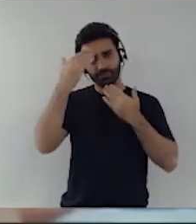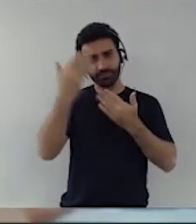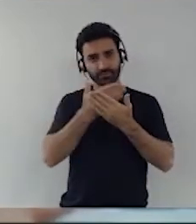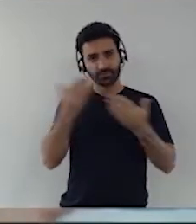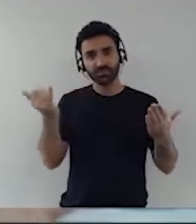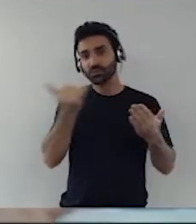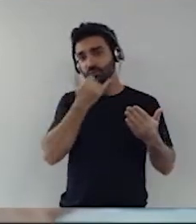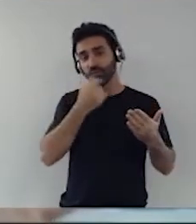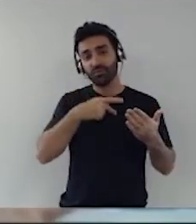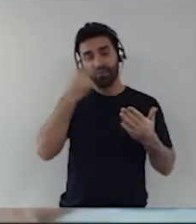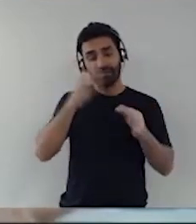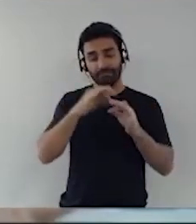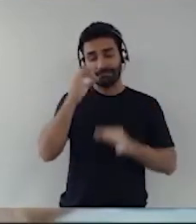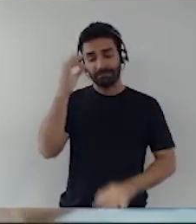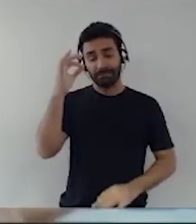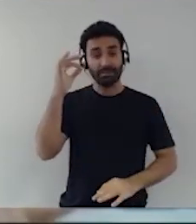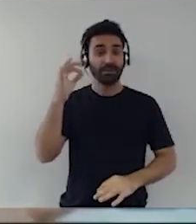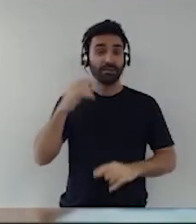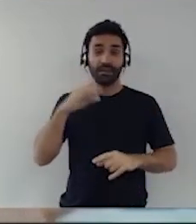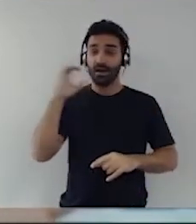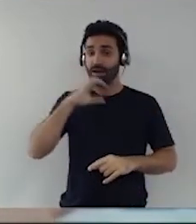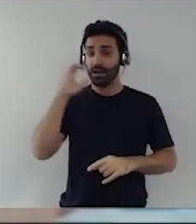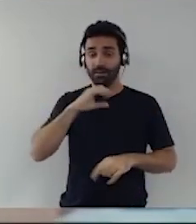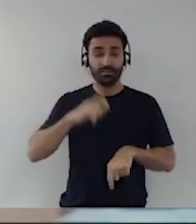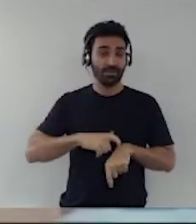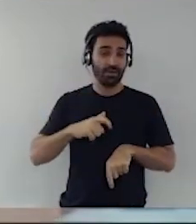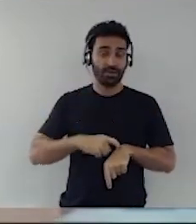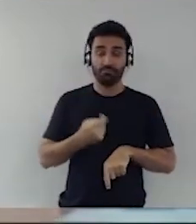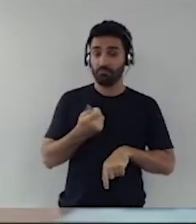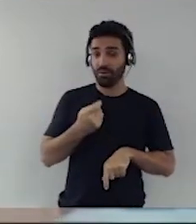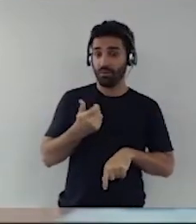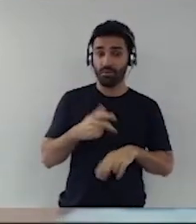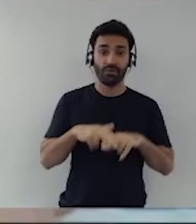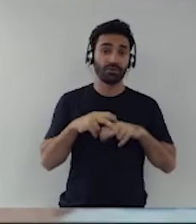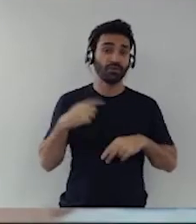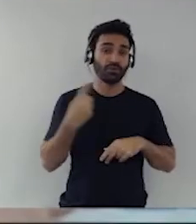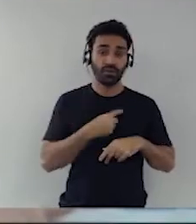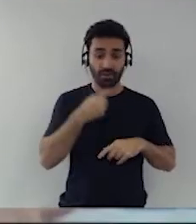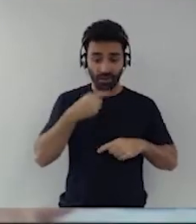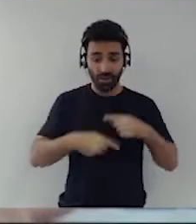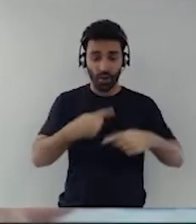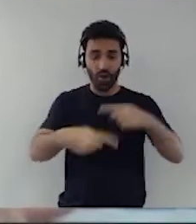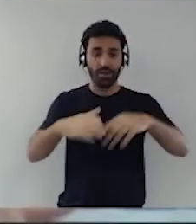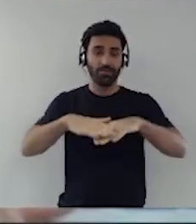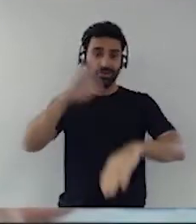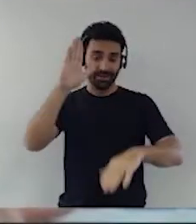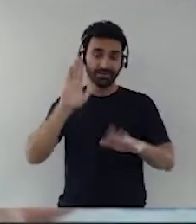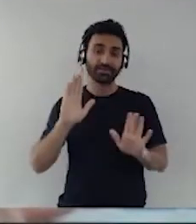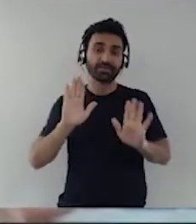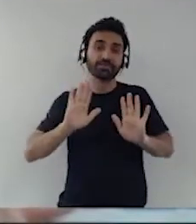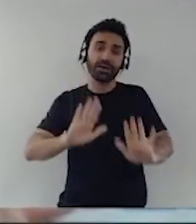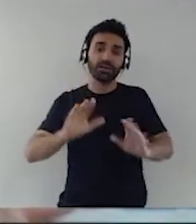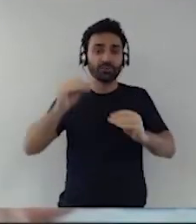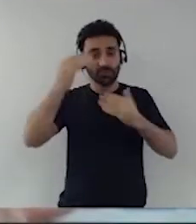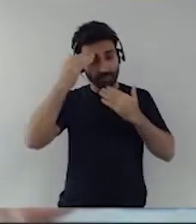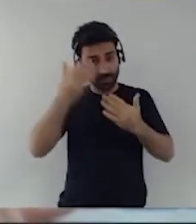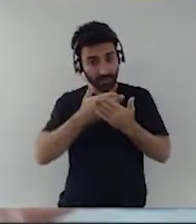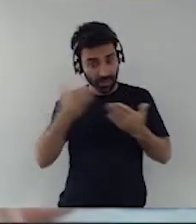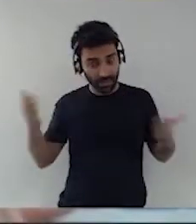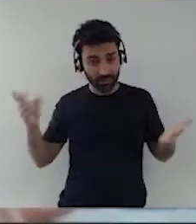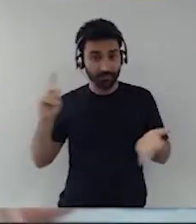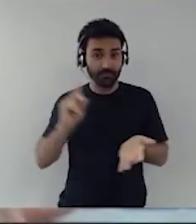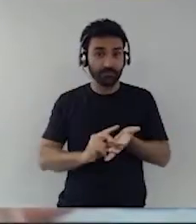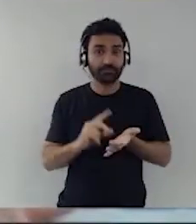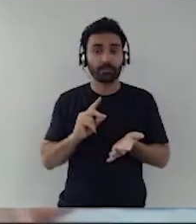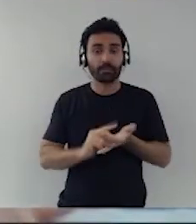falei correndo, porque é pouco tempo, a gente é acostumado a enrolar mais, não é? Mas eu agradeço